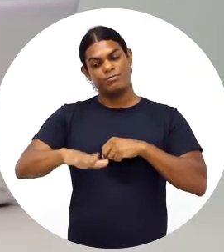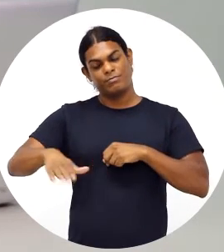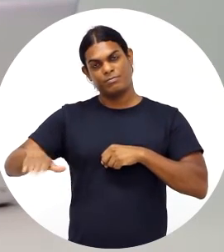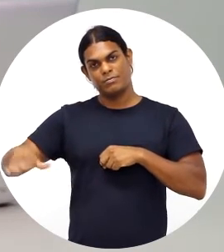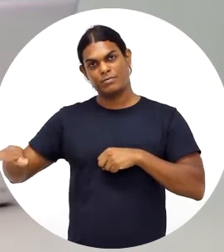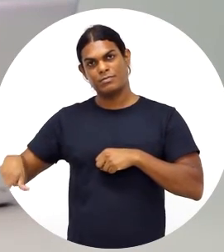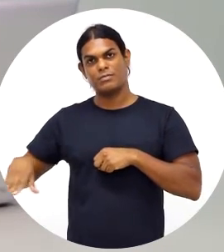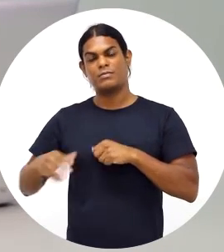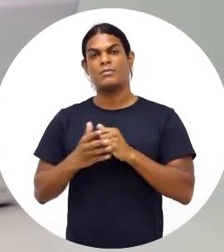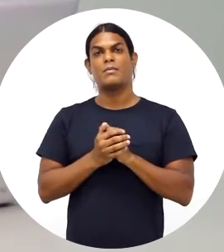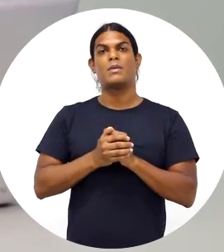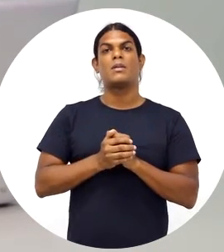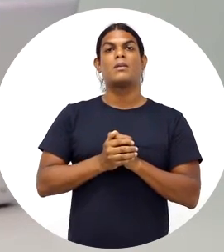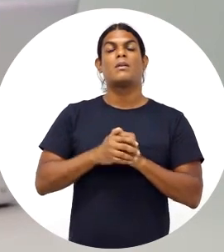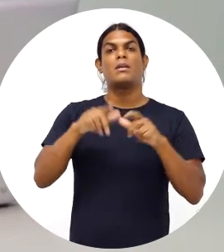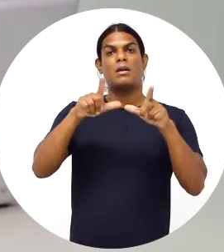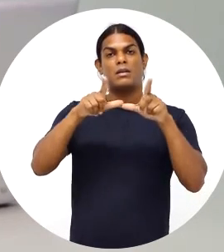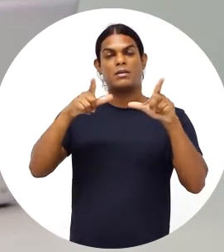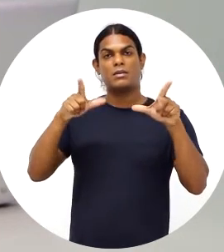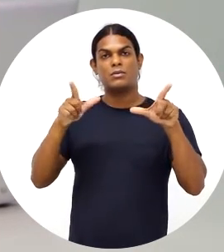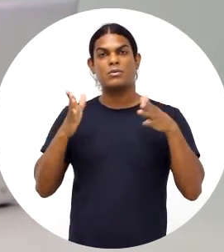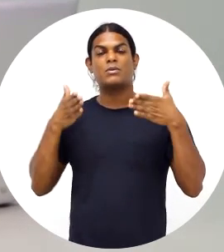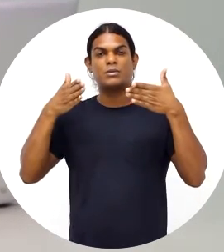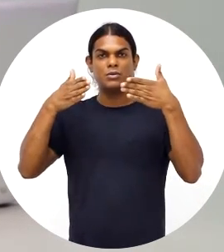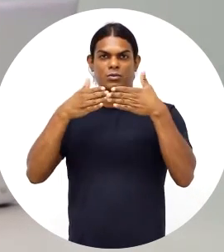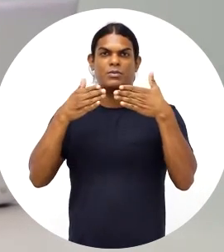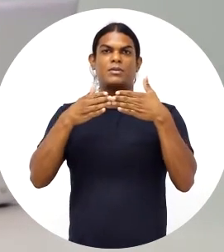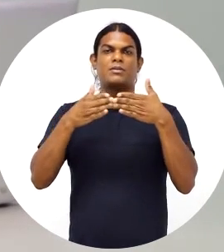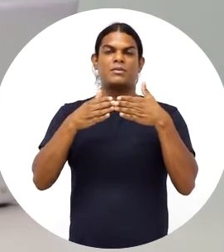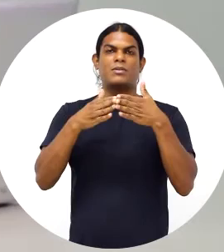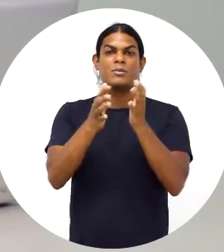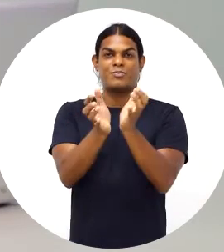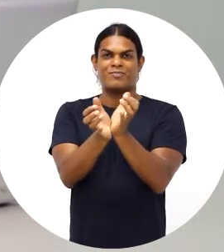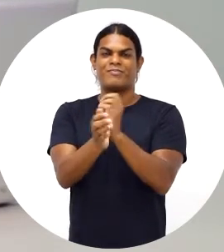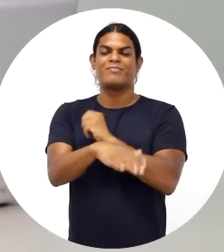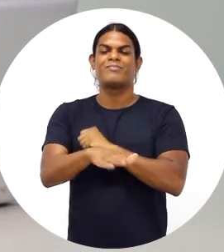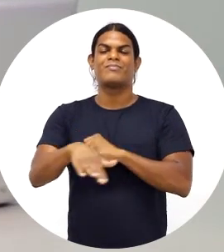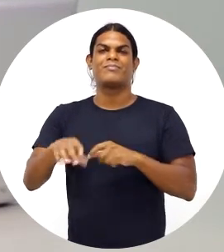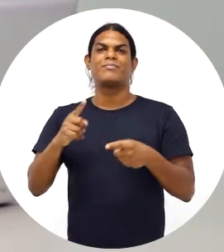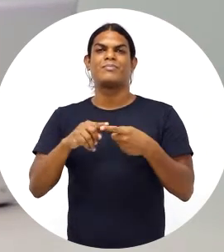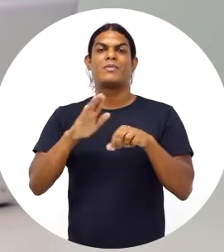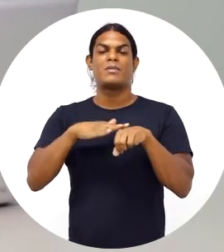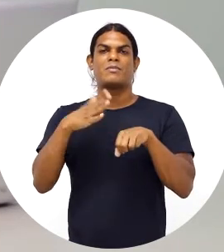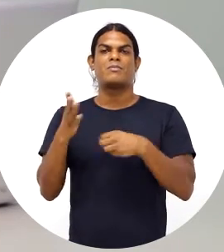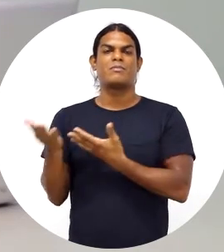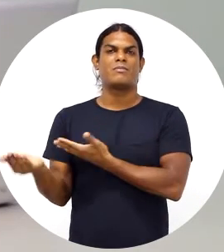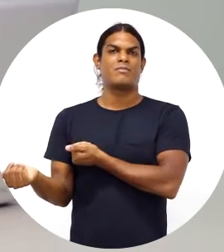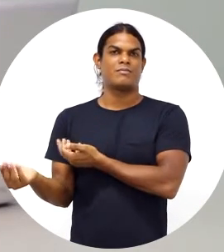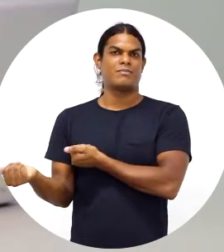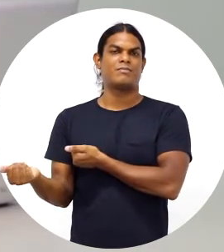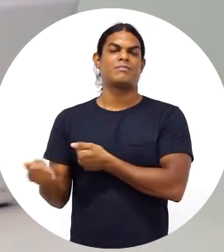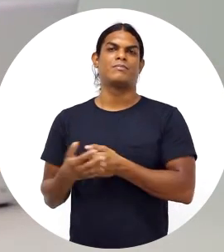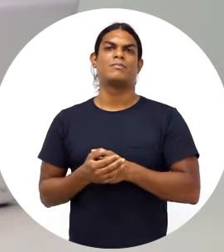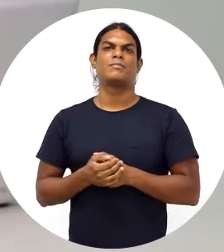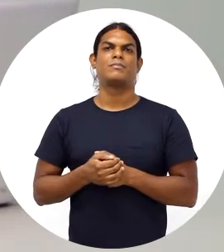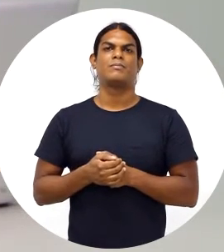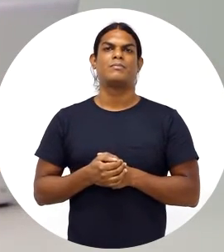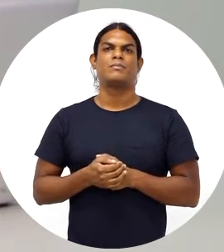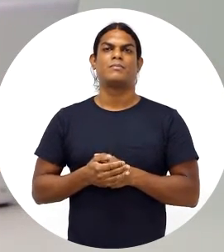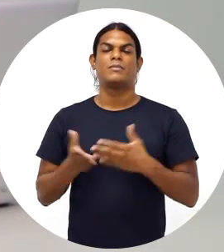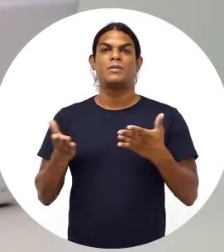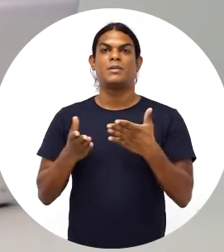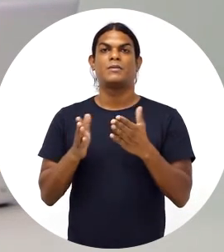justamente aquela voltada para o público infantil e mais jovem, né? Nesse cenário a gente